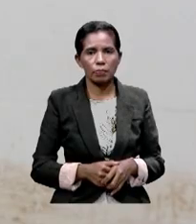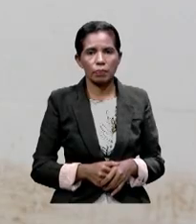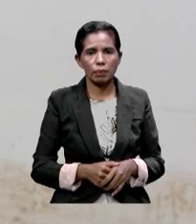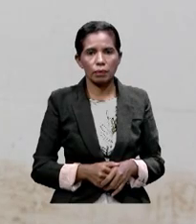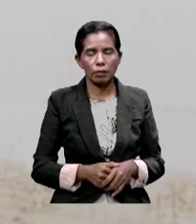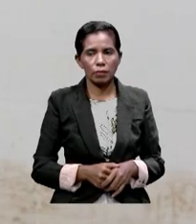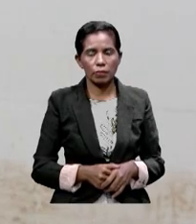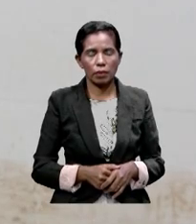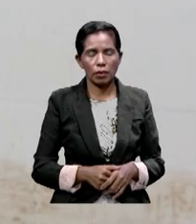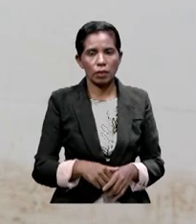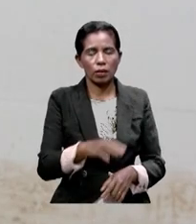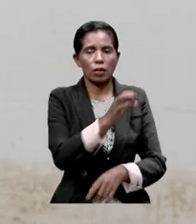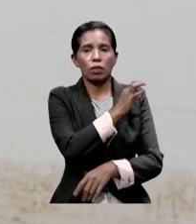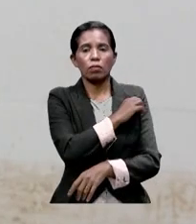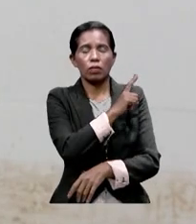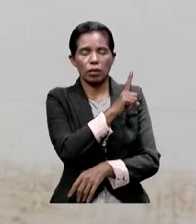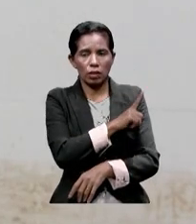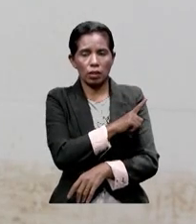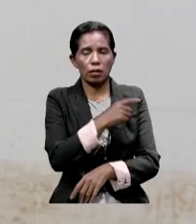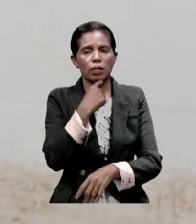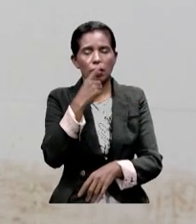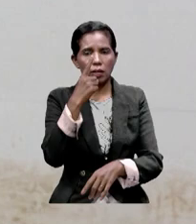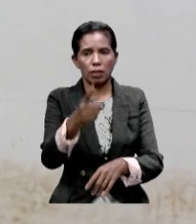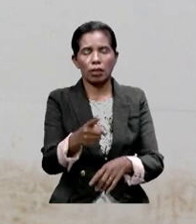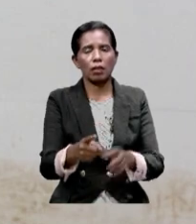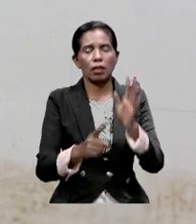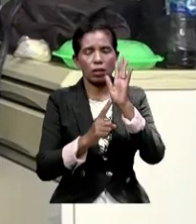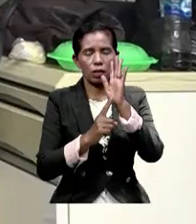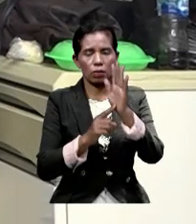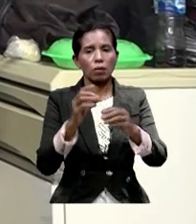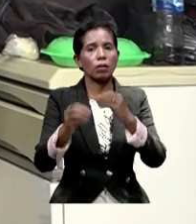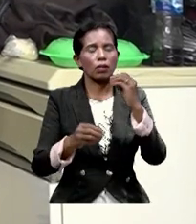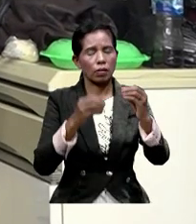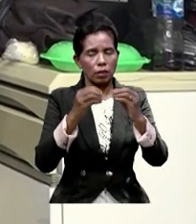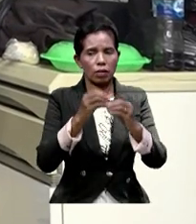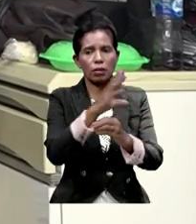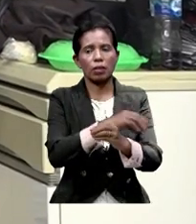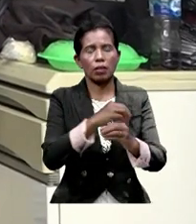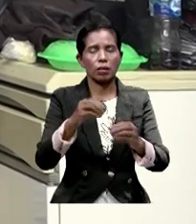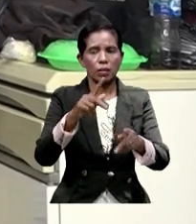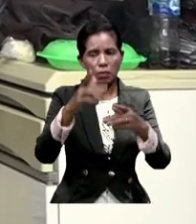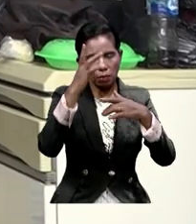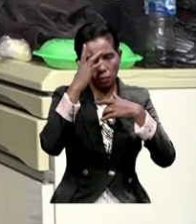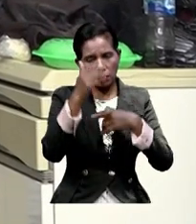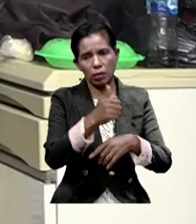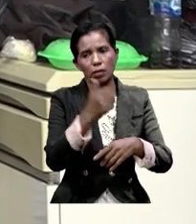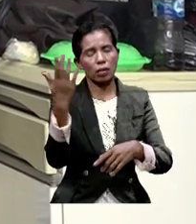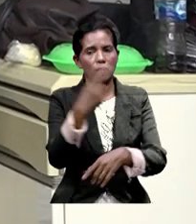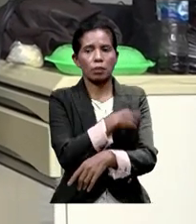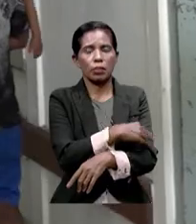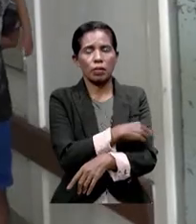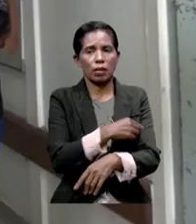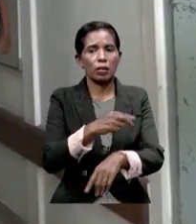Fórum Organização Não-Governamental Timor-Leste Cafontil atua exigência né, relaciona o paciente balo em Hospital Nacional